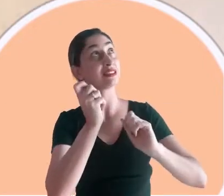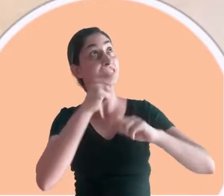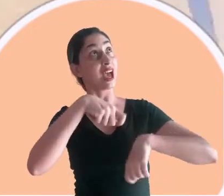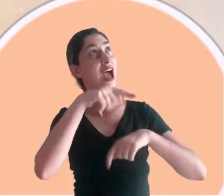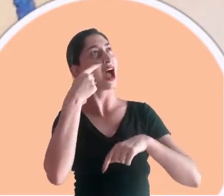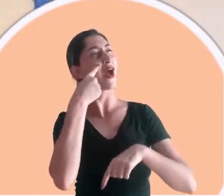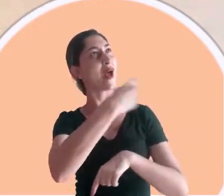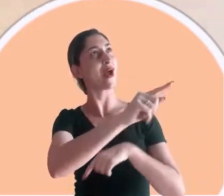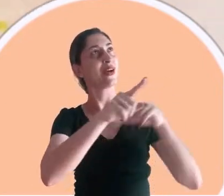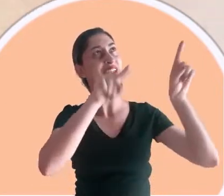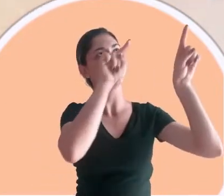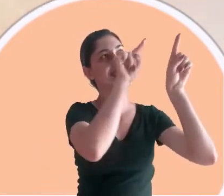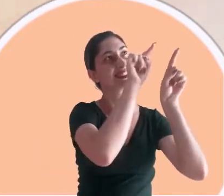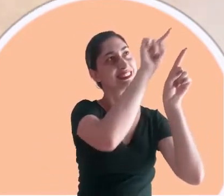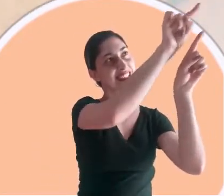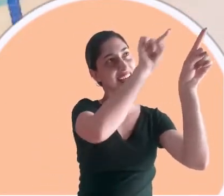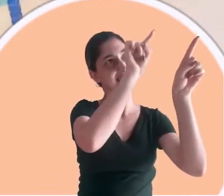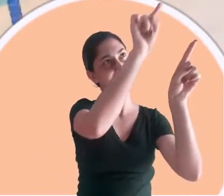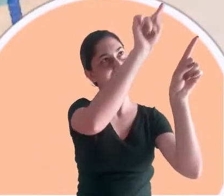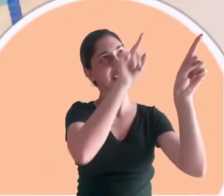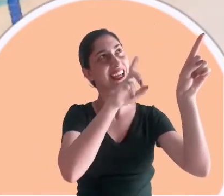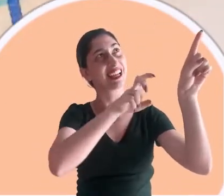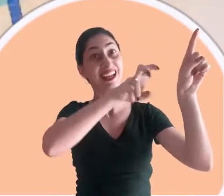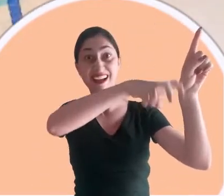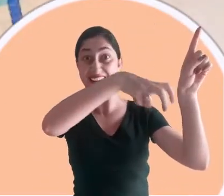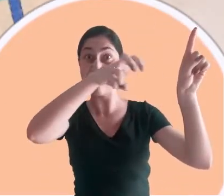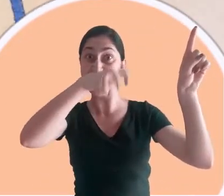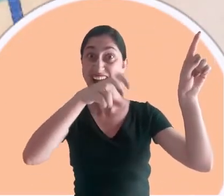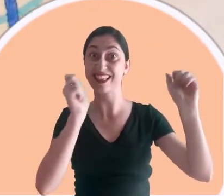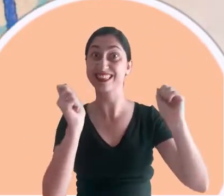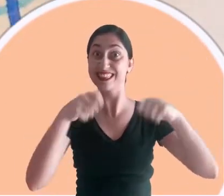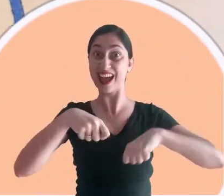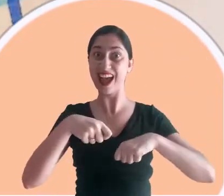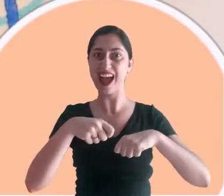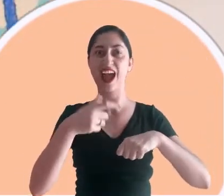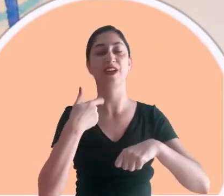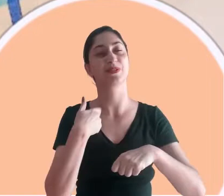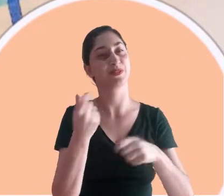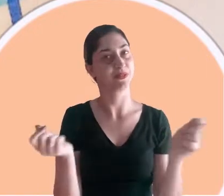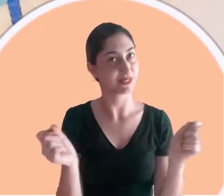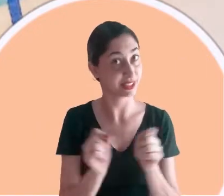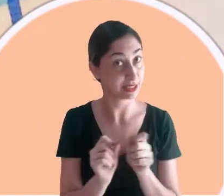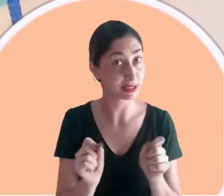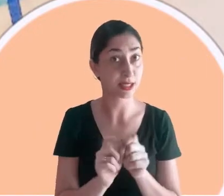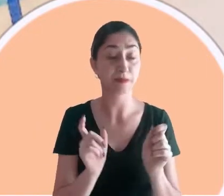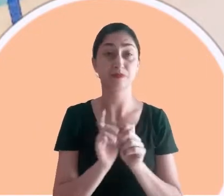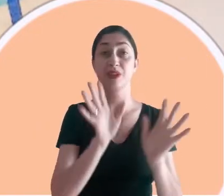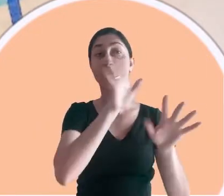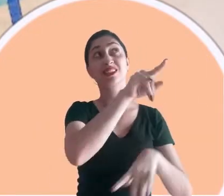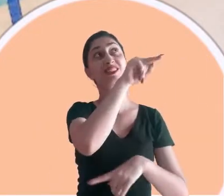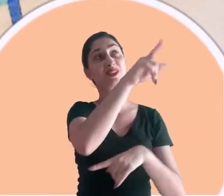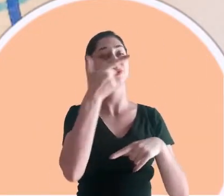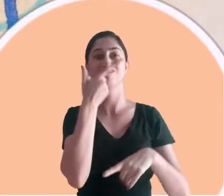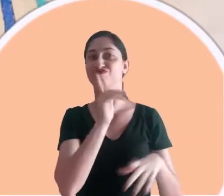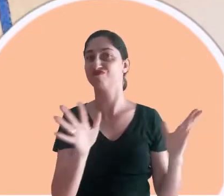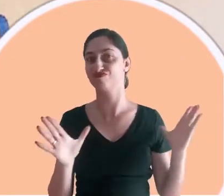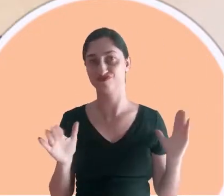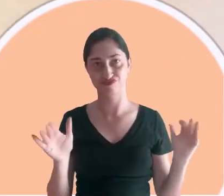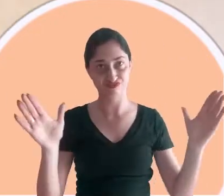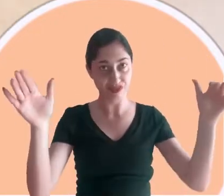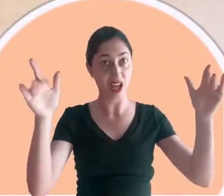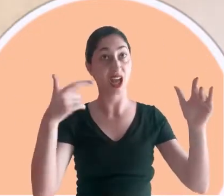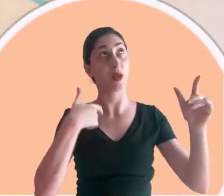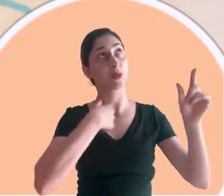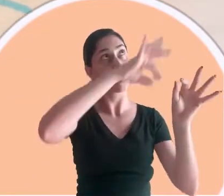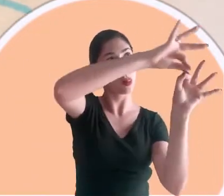olhos, quatro patas e um sorriso na nuvem, ela virava uma ovelha. Então, eu fiz uma ovelha. Mas como as ovelhas não voam, eu liguei ela